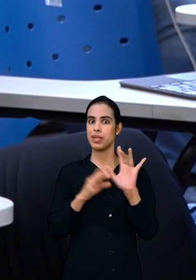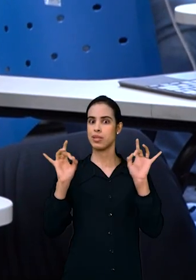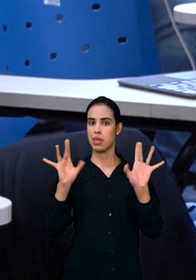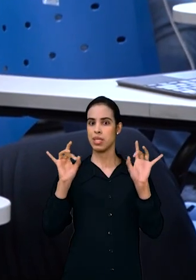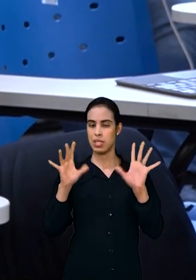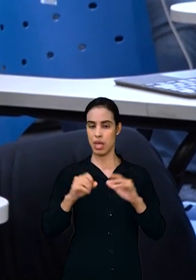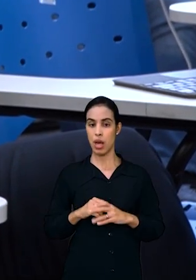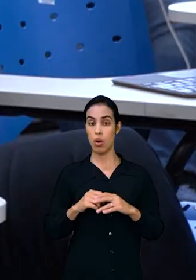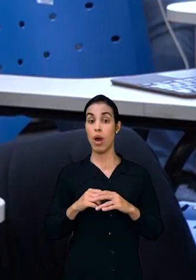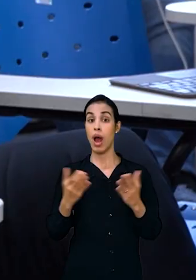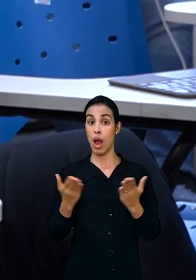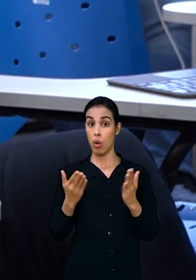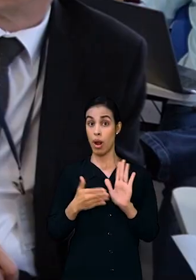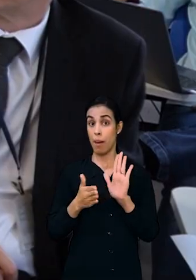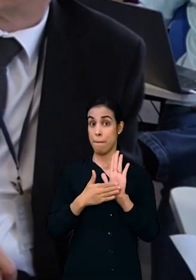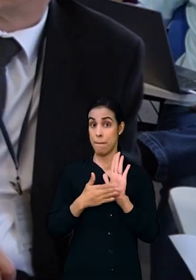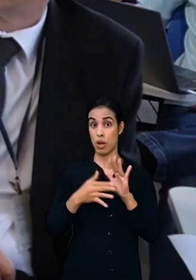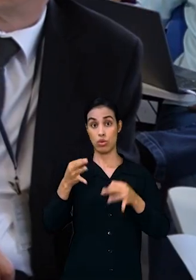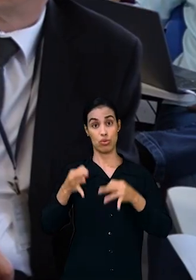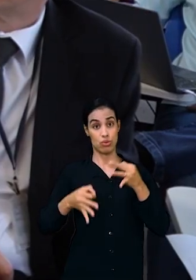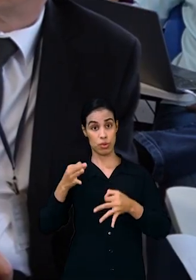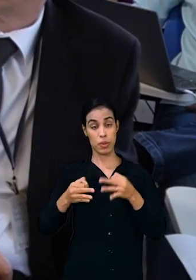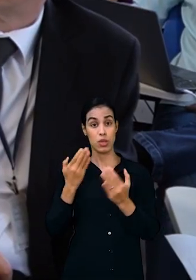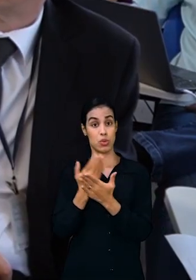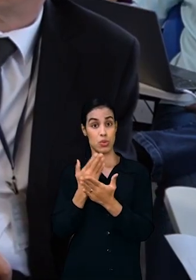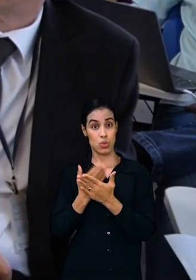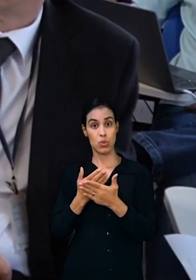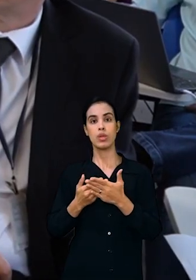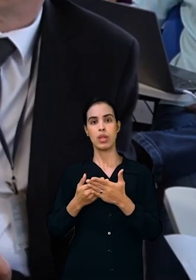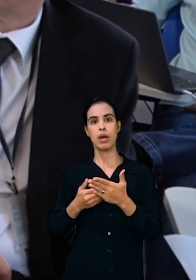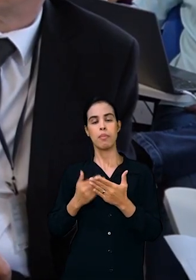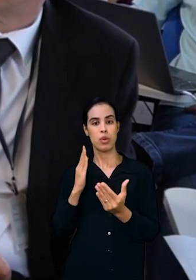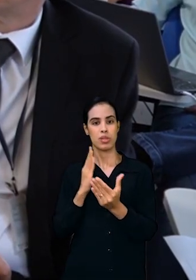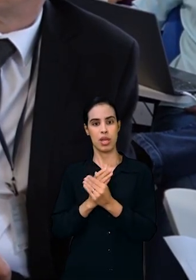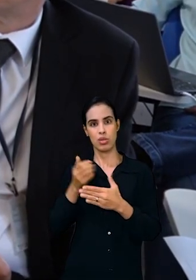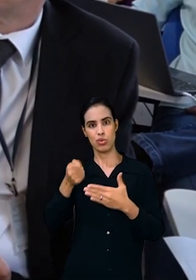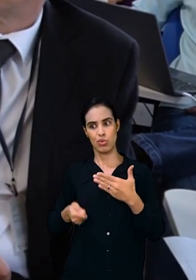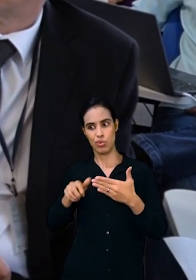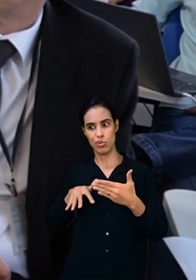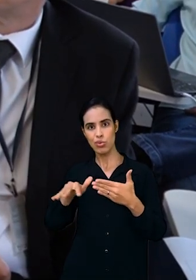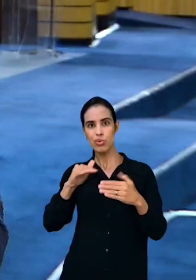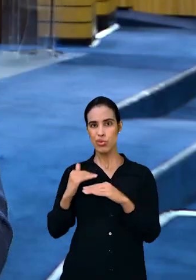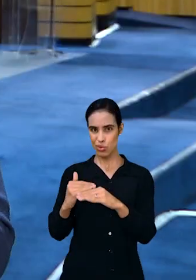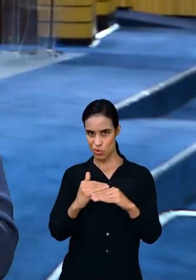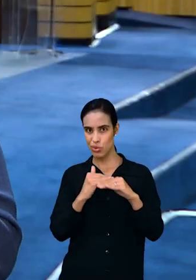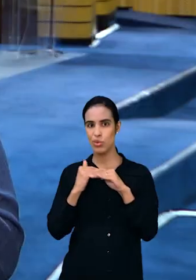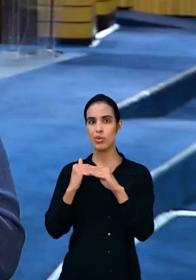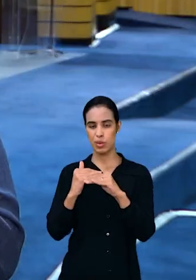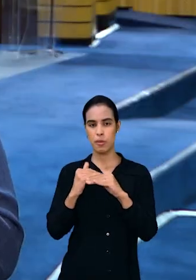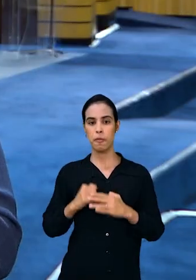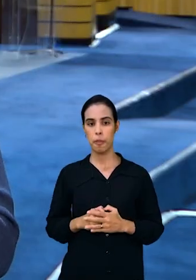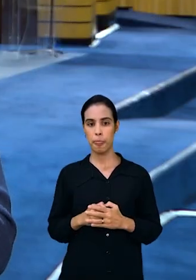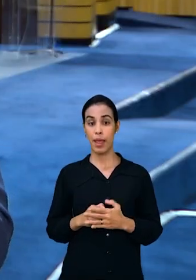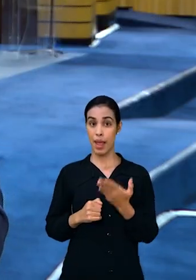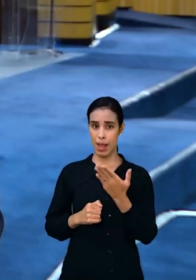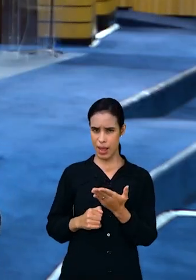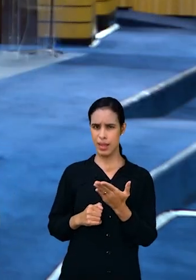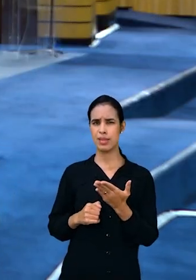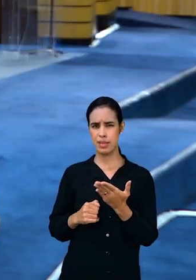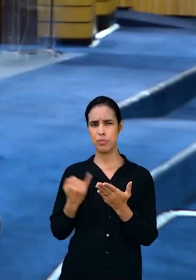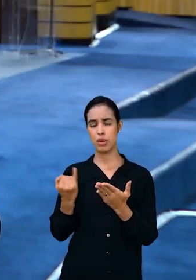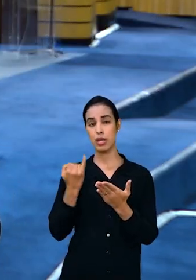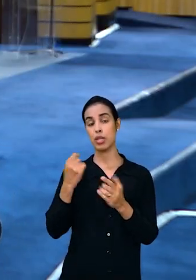A inclusão de precedentes qualificados nas pautas de julgamento foi prioridade. Os precedentes judiciais